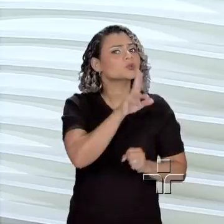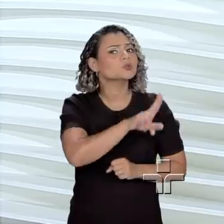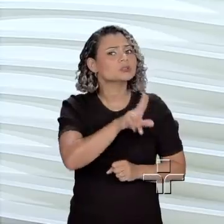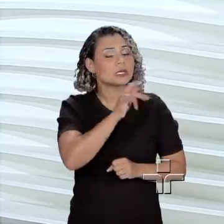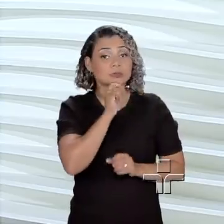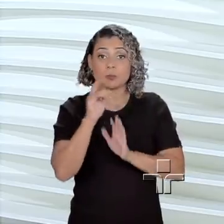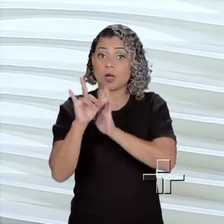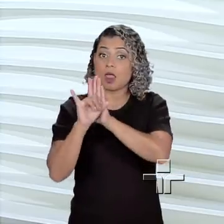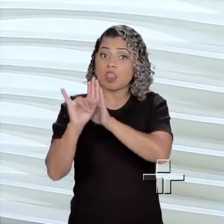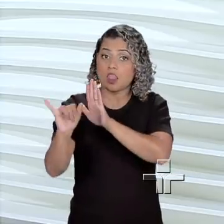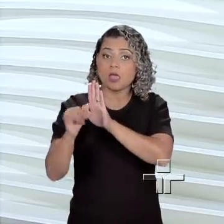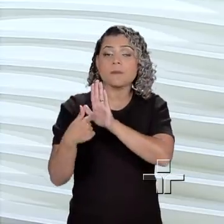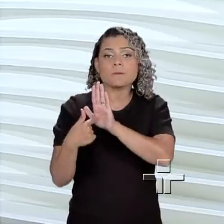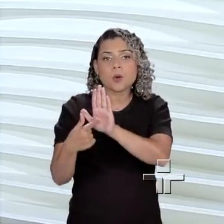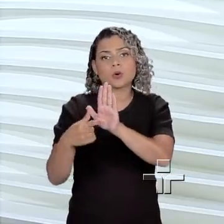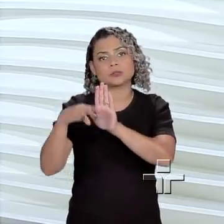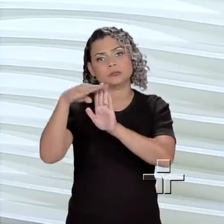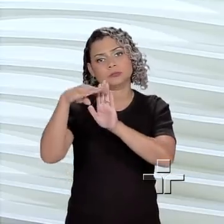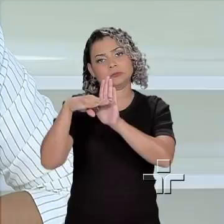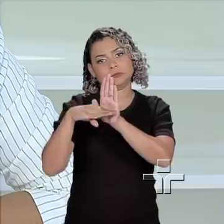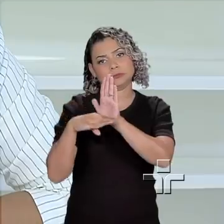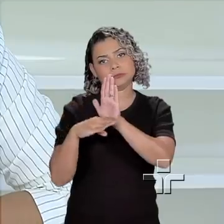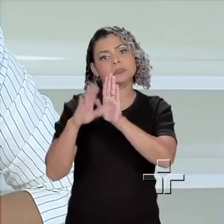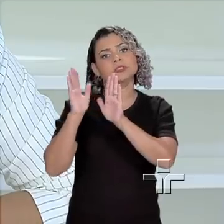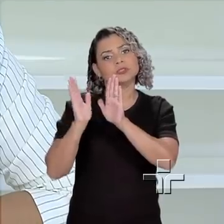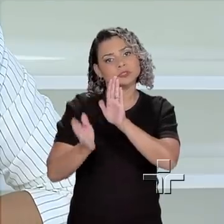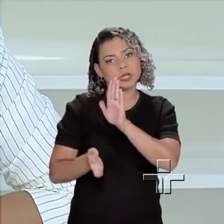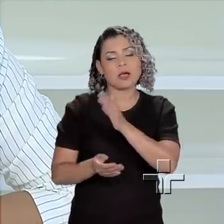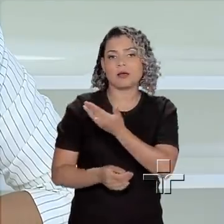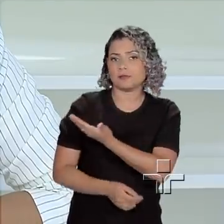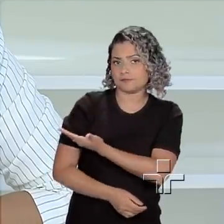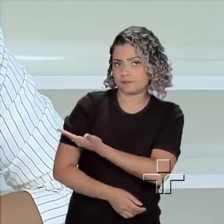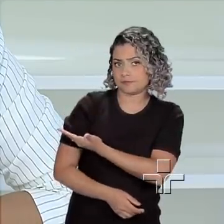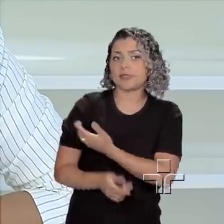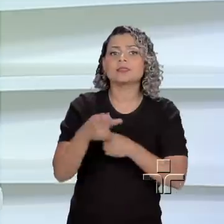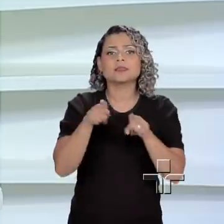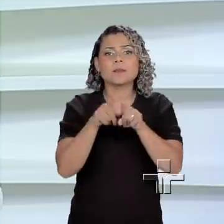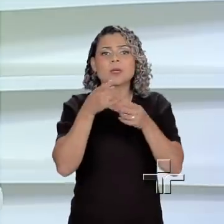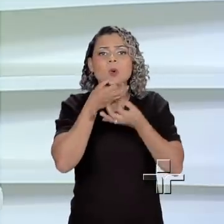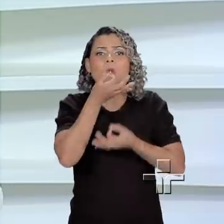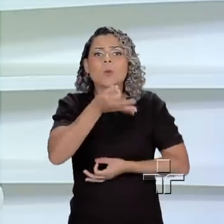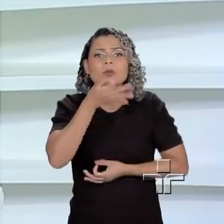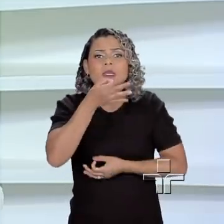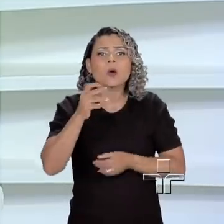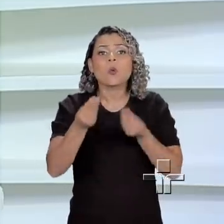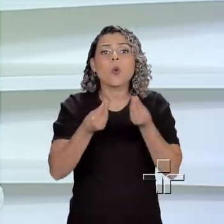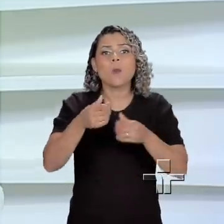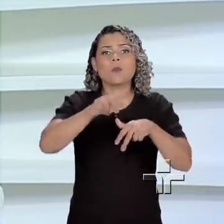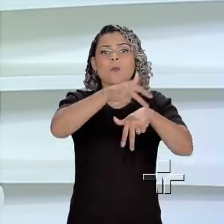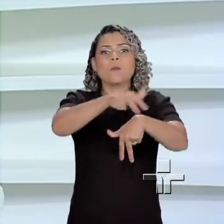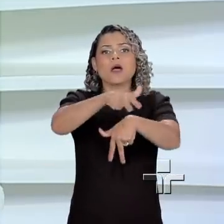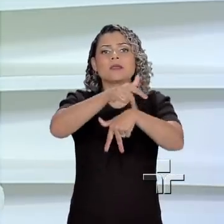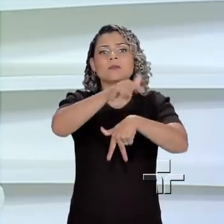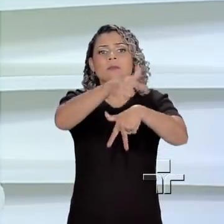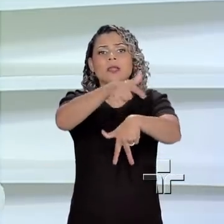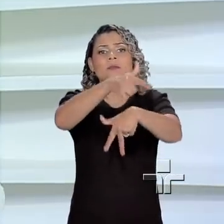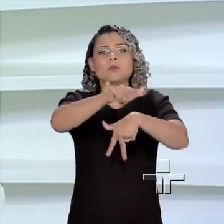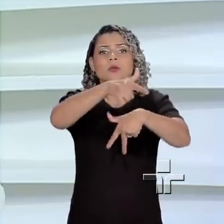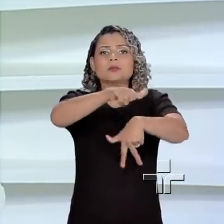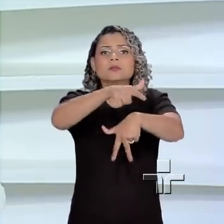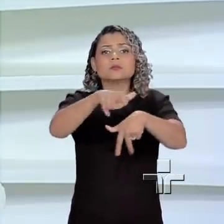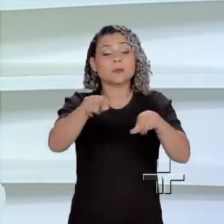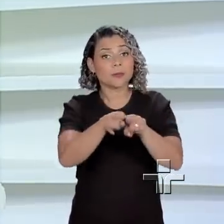até comentou sobre essa questão de manipulação. Se a gente olha para um veículo como o New York